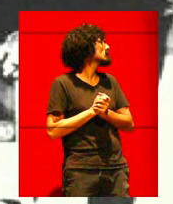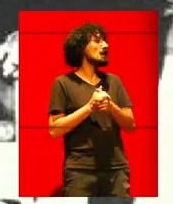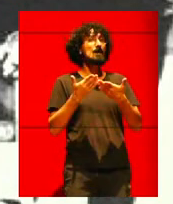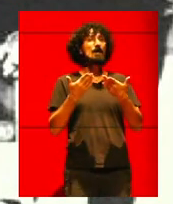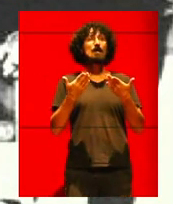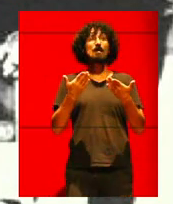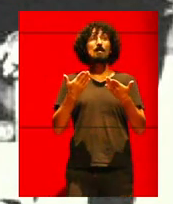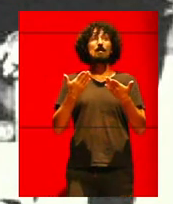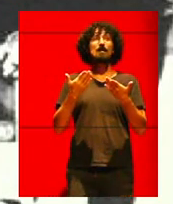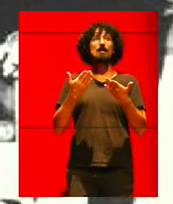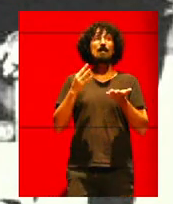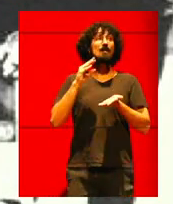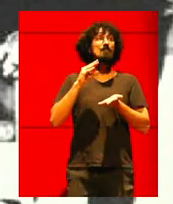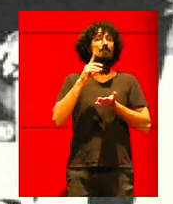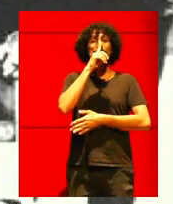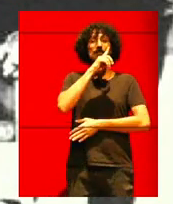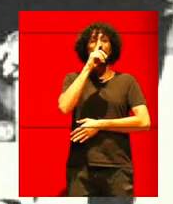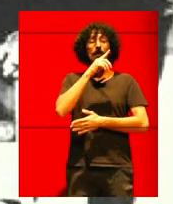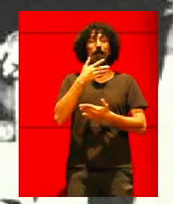Isso, cadê o poema?